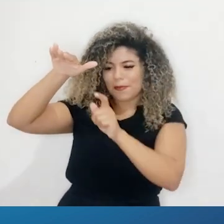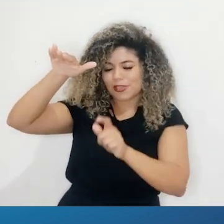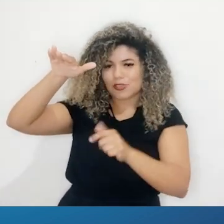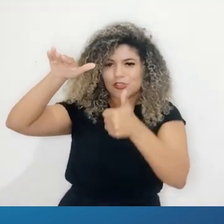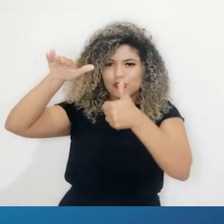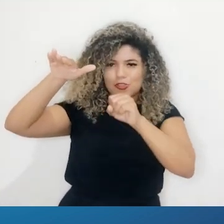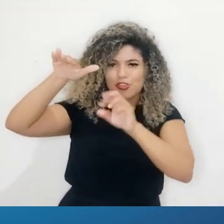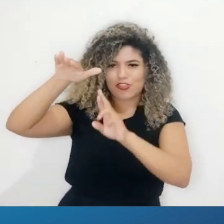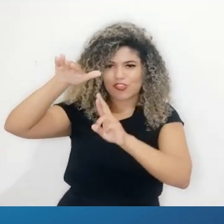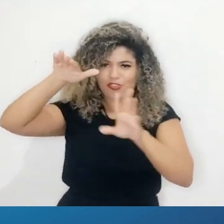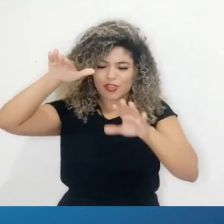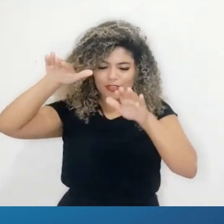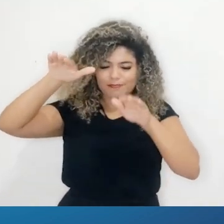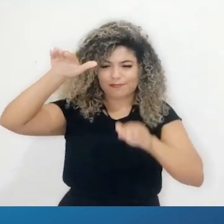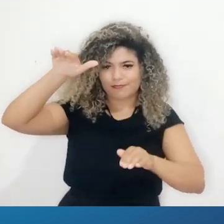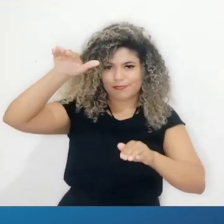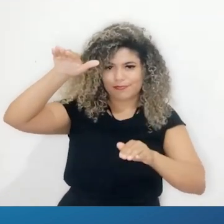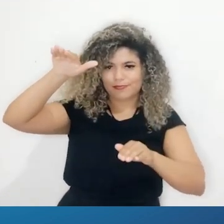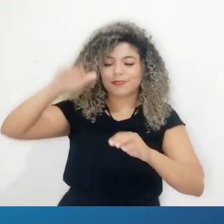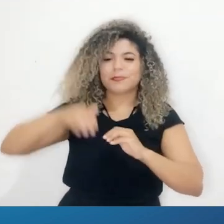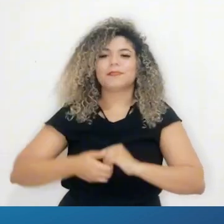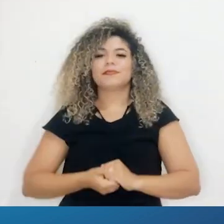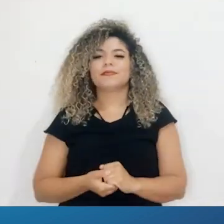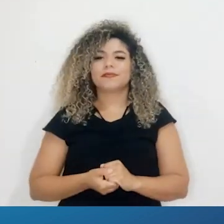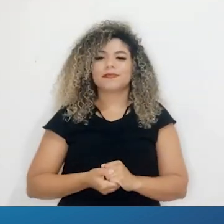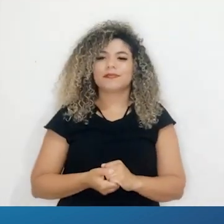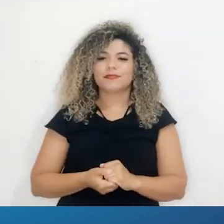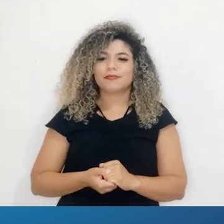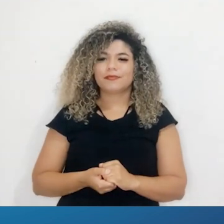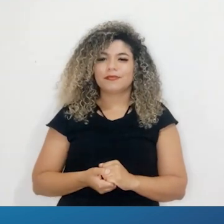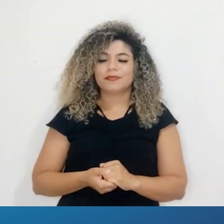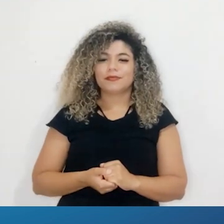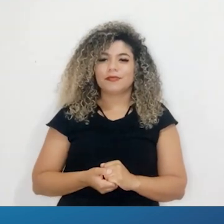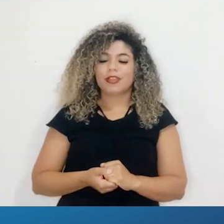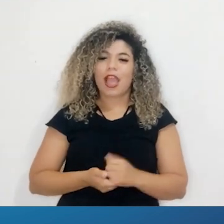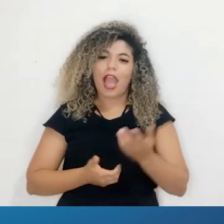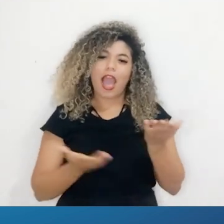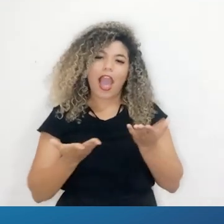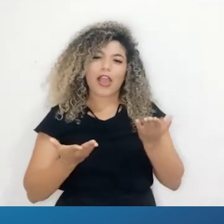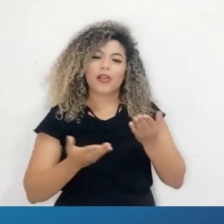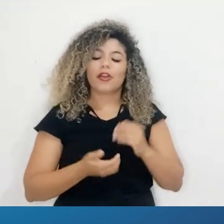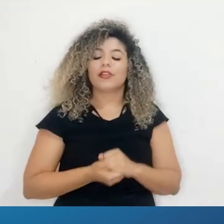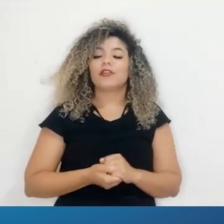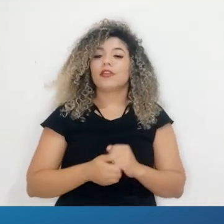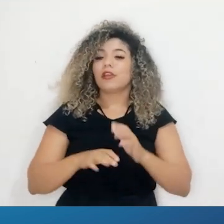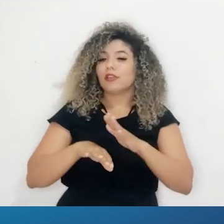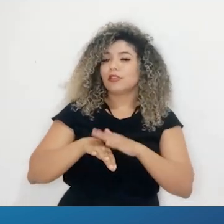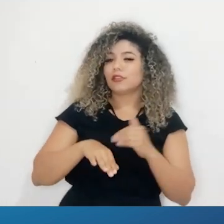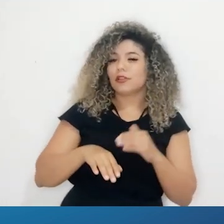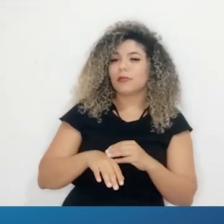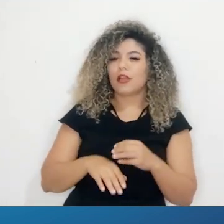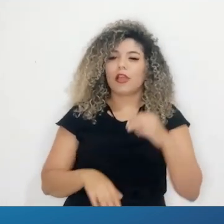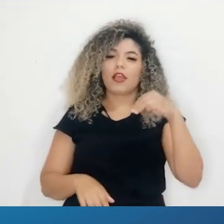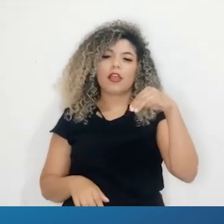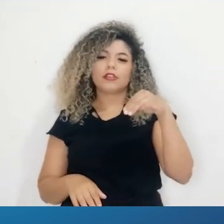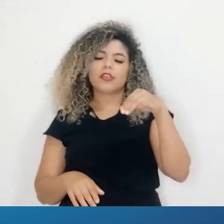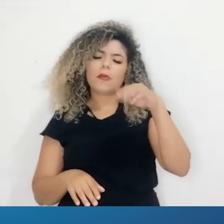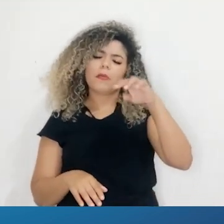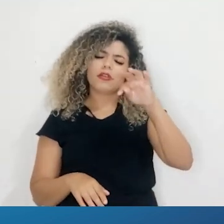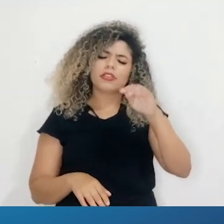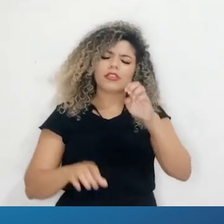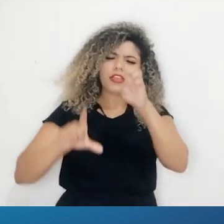cm de diferença vamos conferir agora que nós vamos chamar de moda em